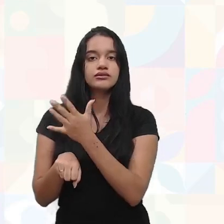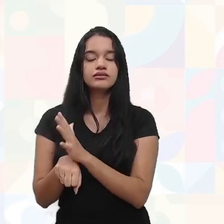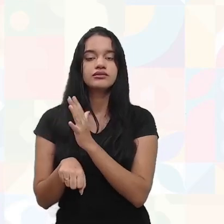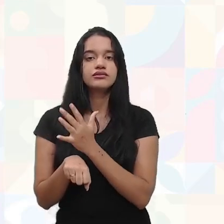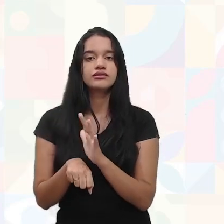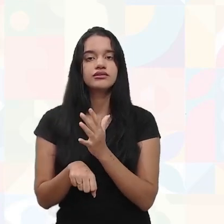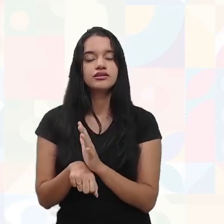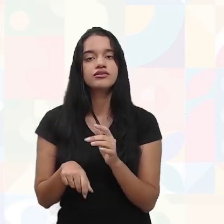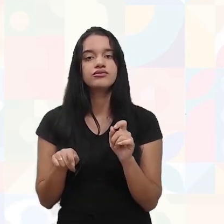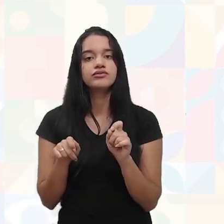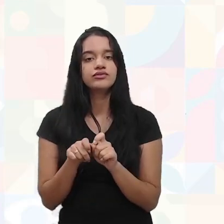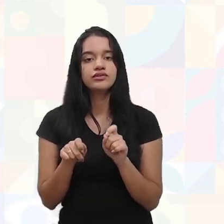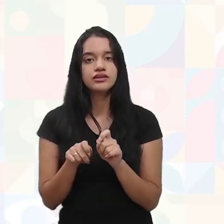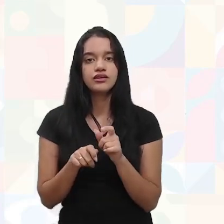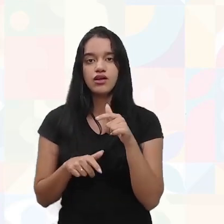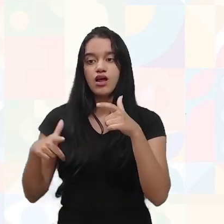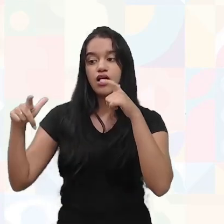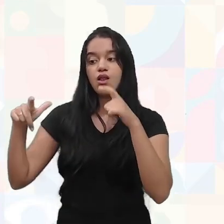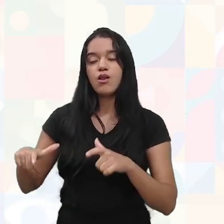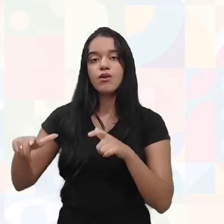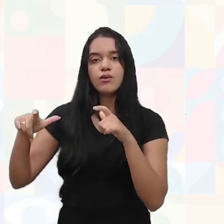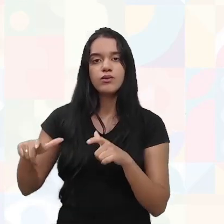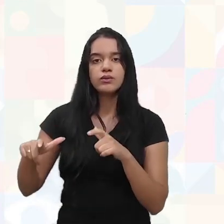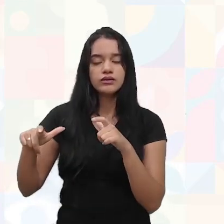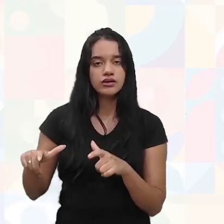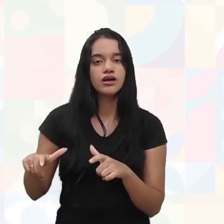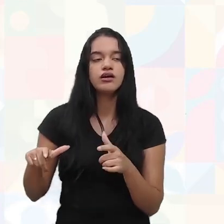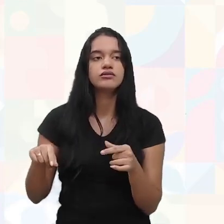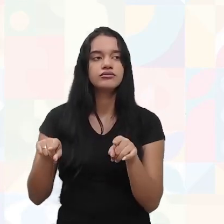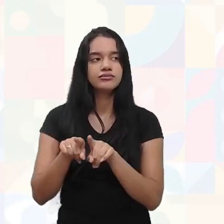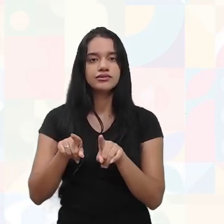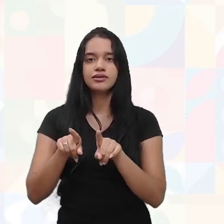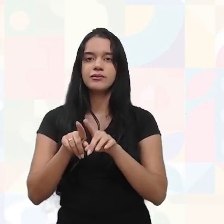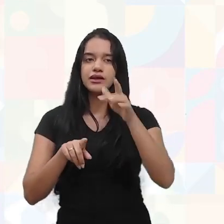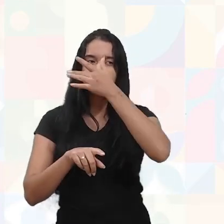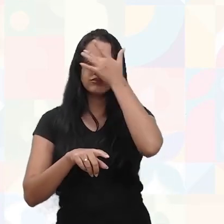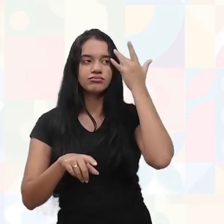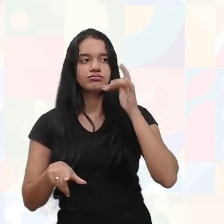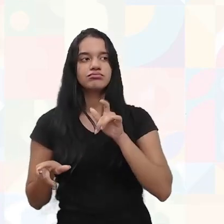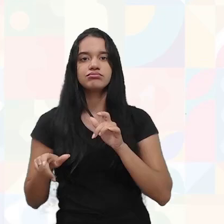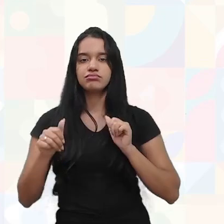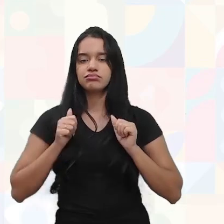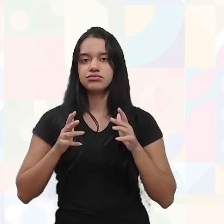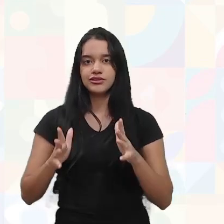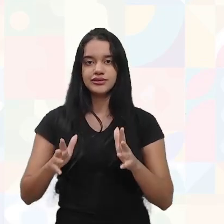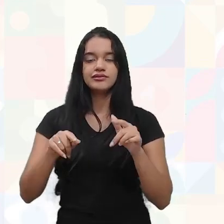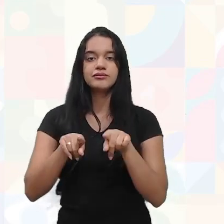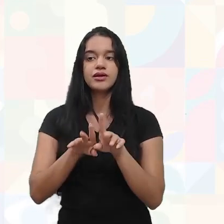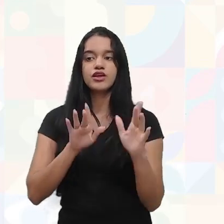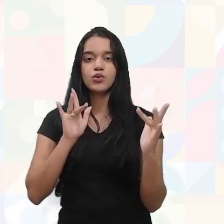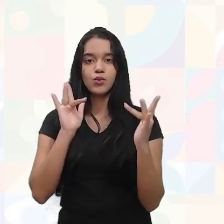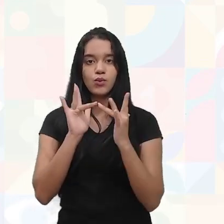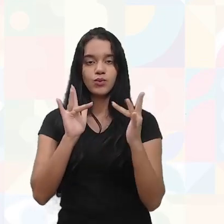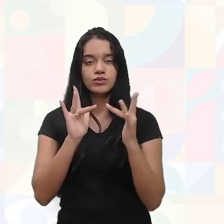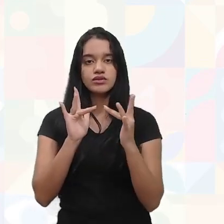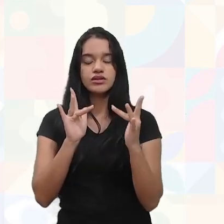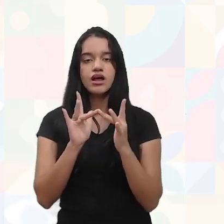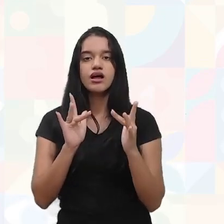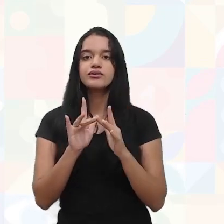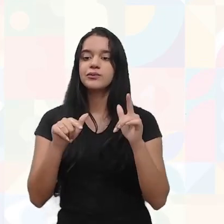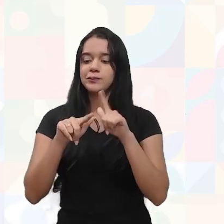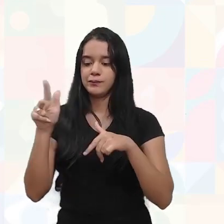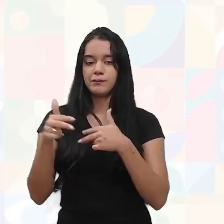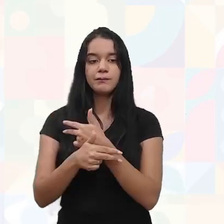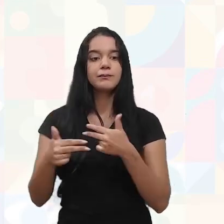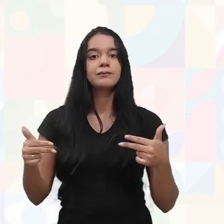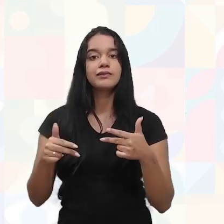executada num canteiro de obra, expondo os trabalhadores ao risco né, em contato com o cimento e o material